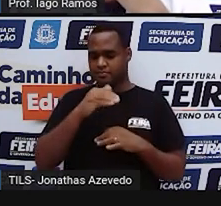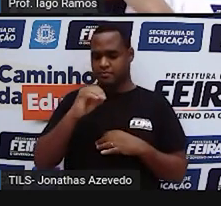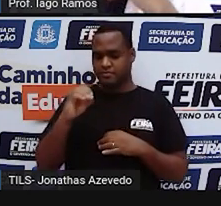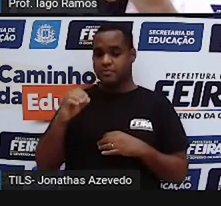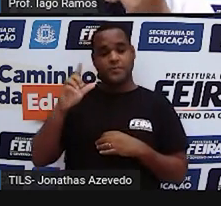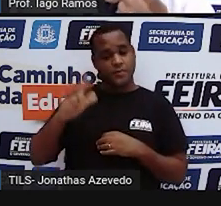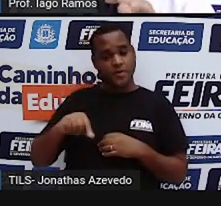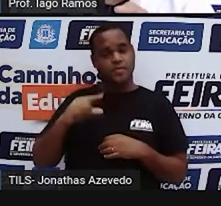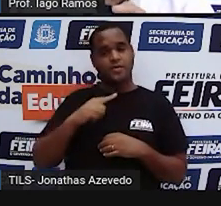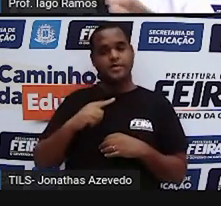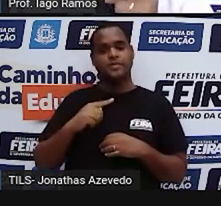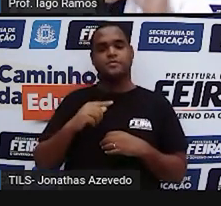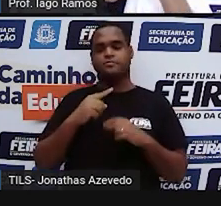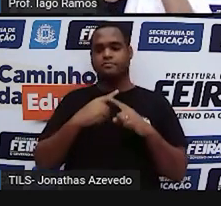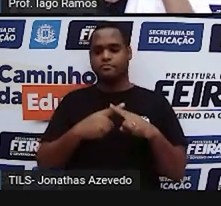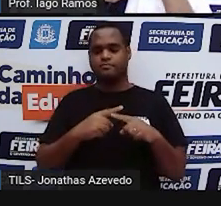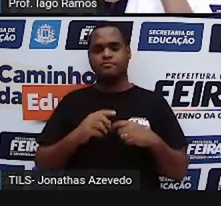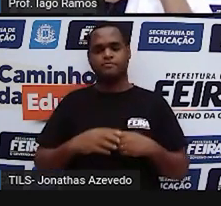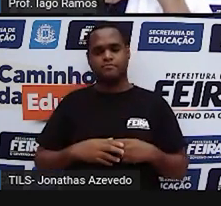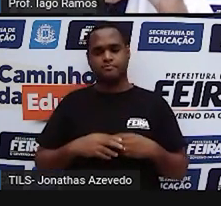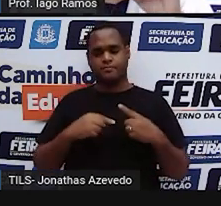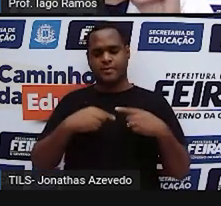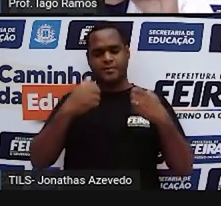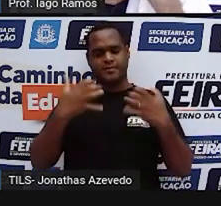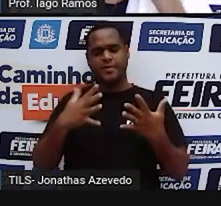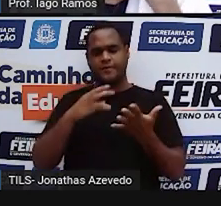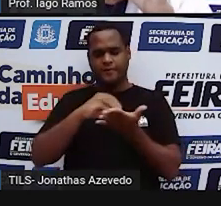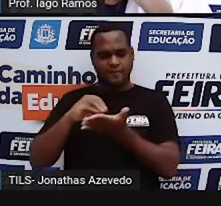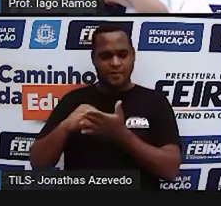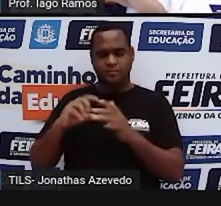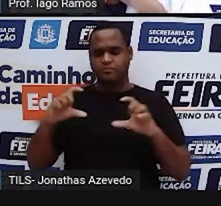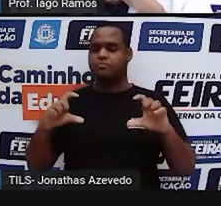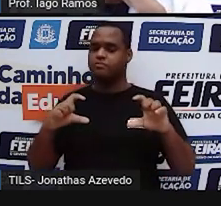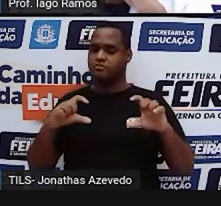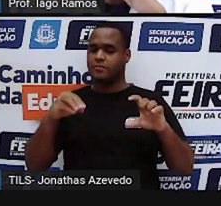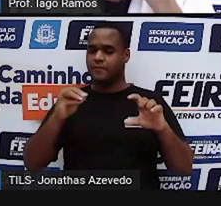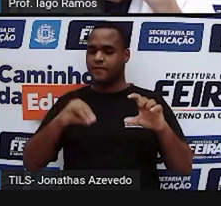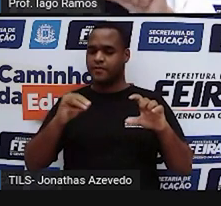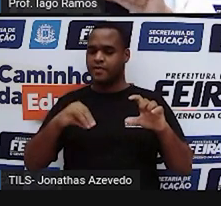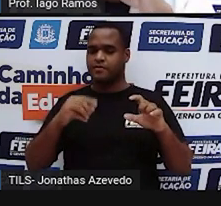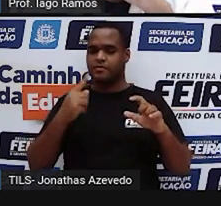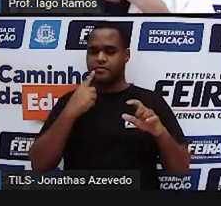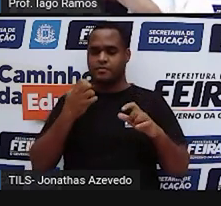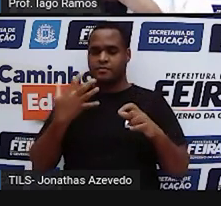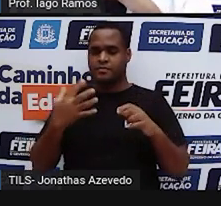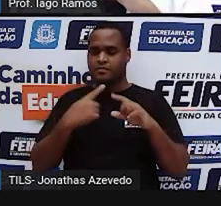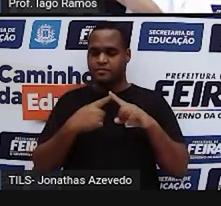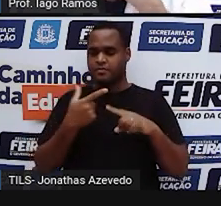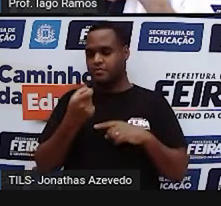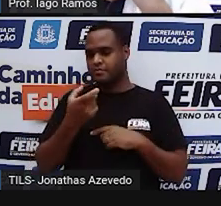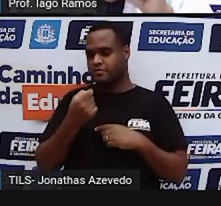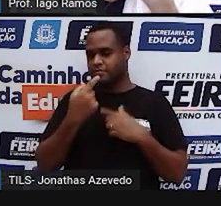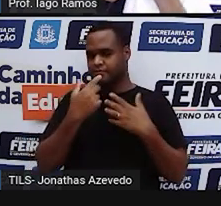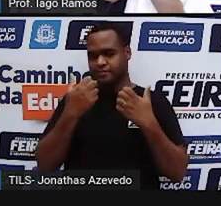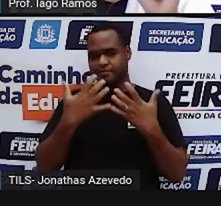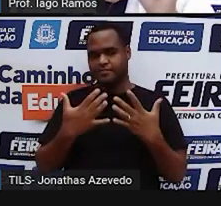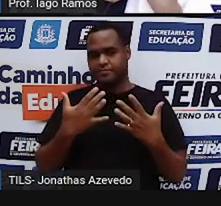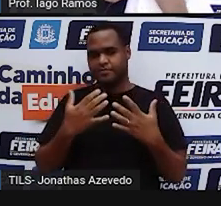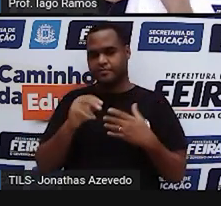x Depois ainda falta alguma coisa no parêntese para multiplicar por 20 e é o